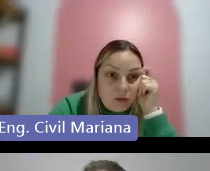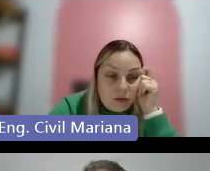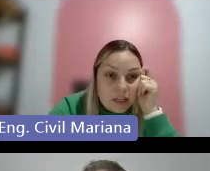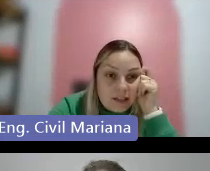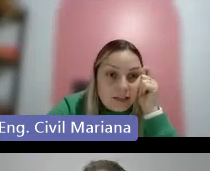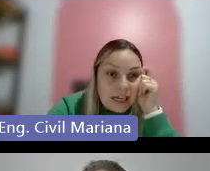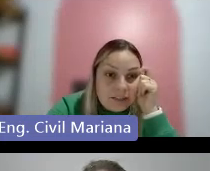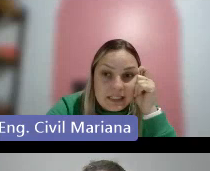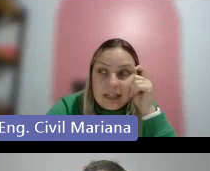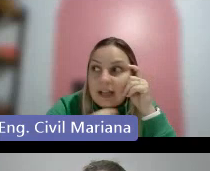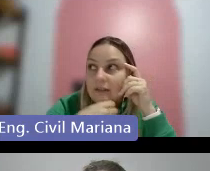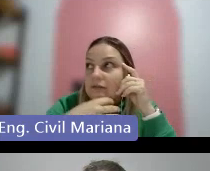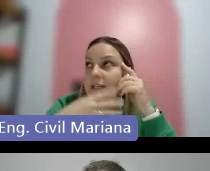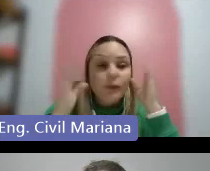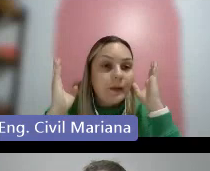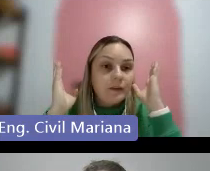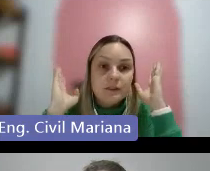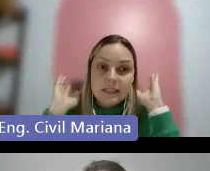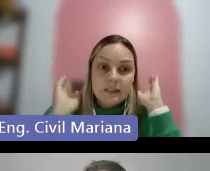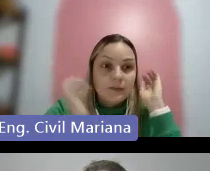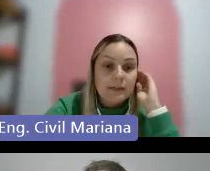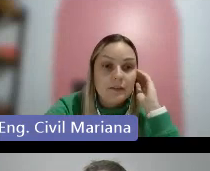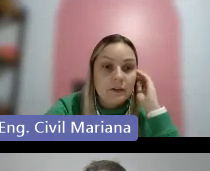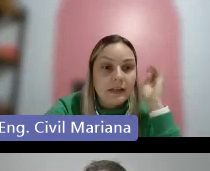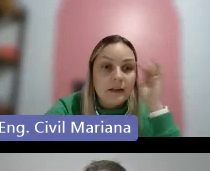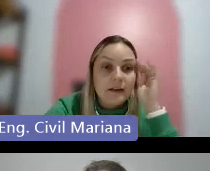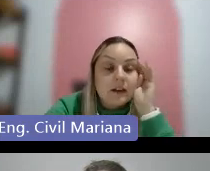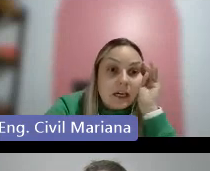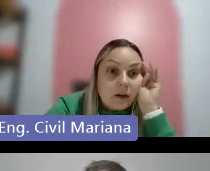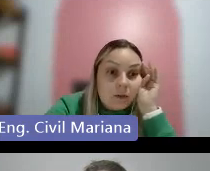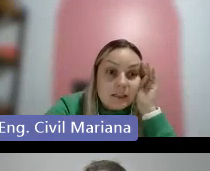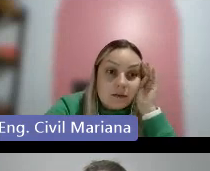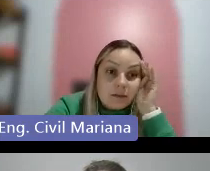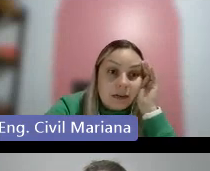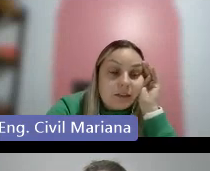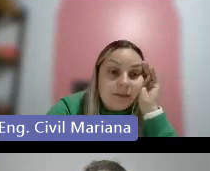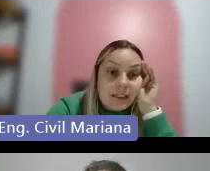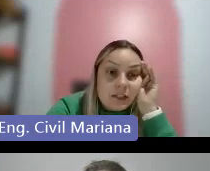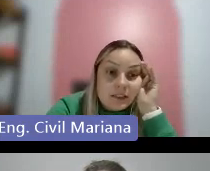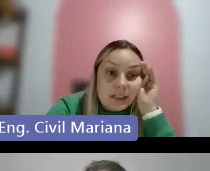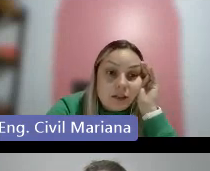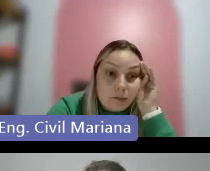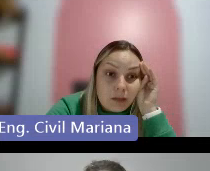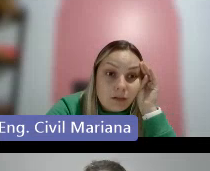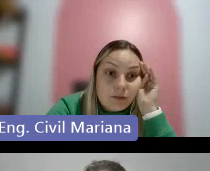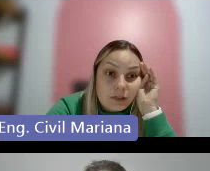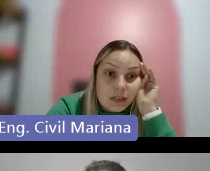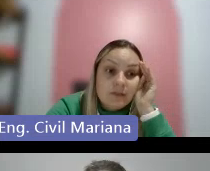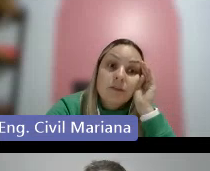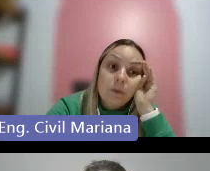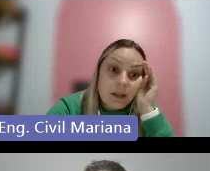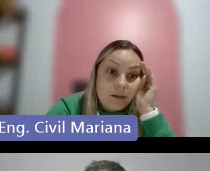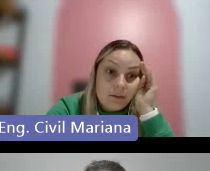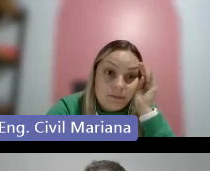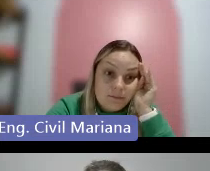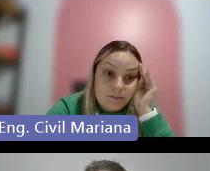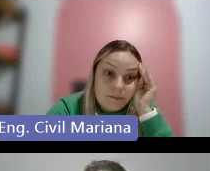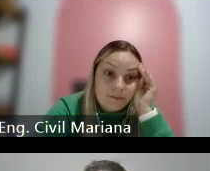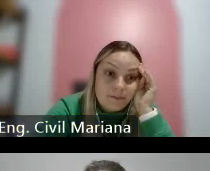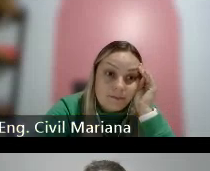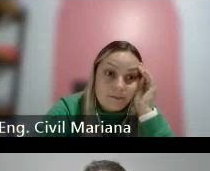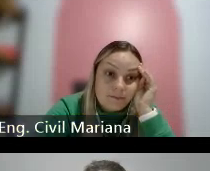erro. Eu, que estava, sei lá, no 5º período, 6º período da faculdade, um erro de 20 centímetros do centro do